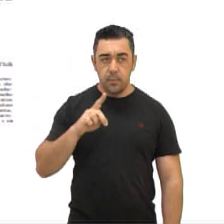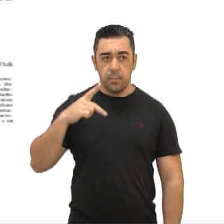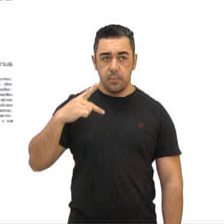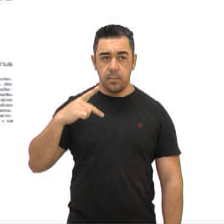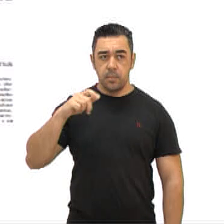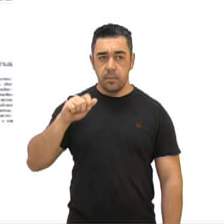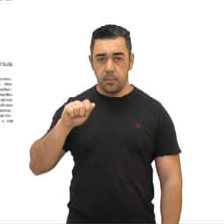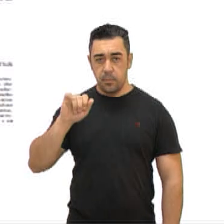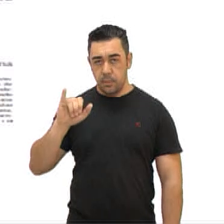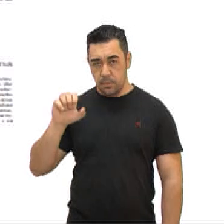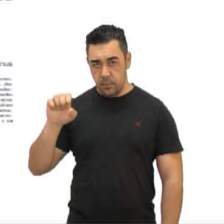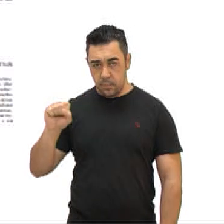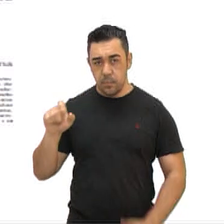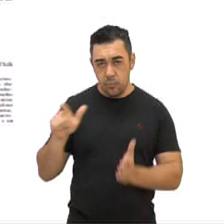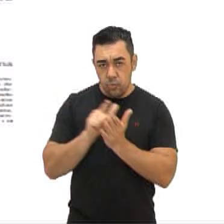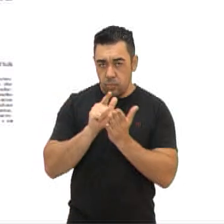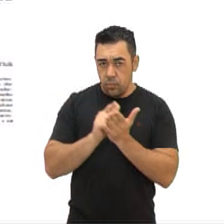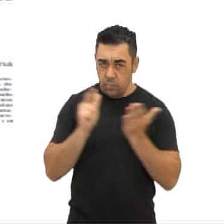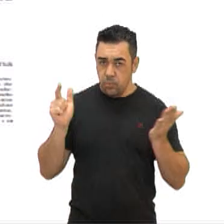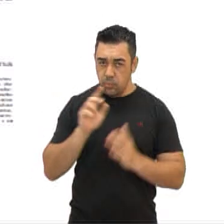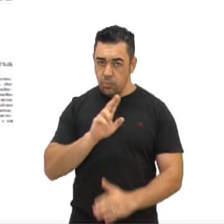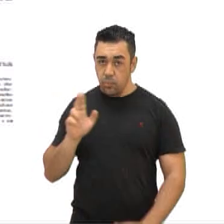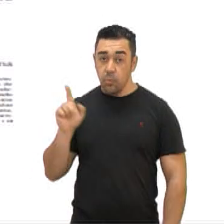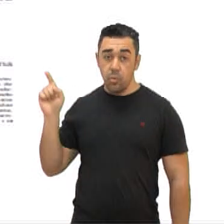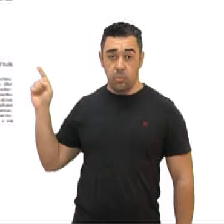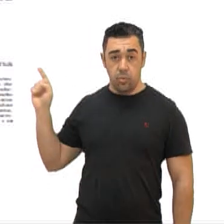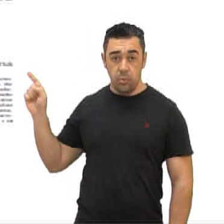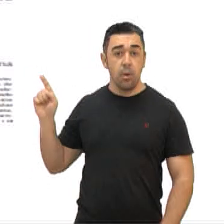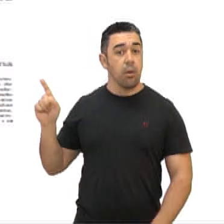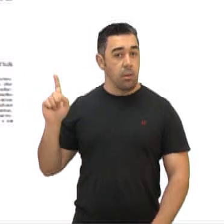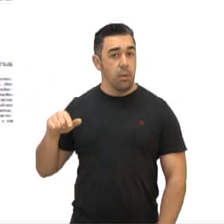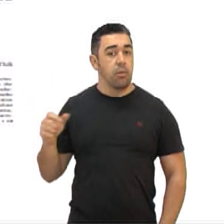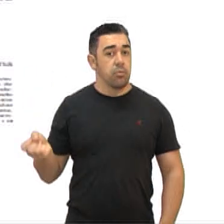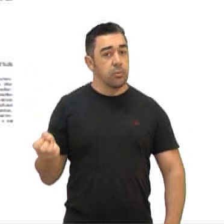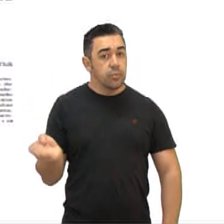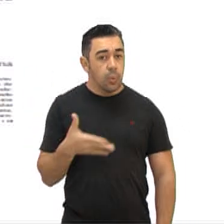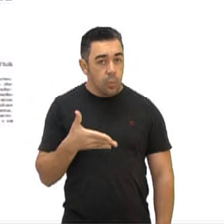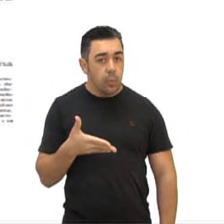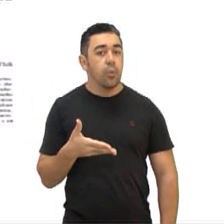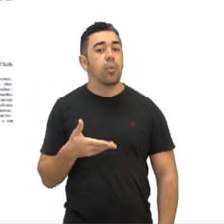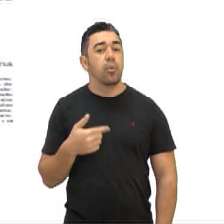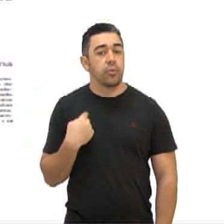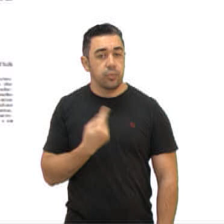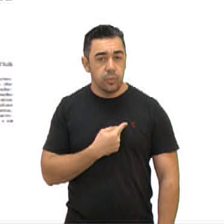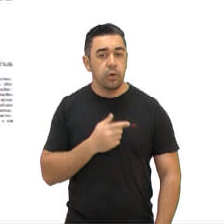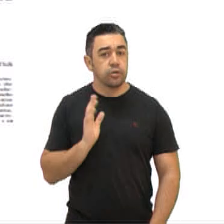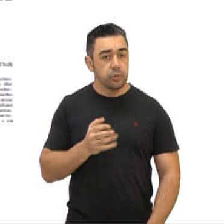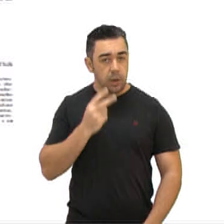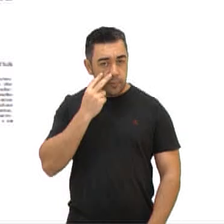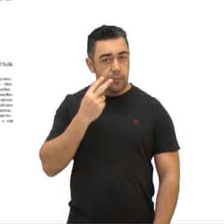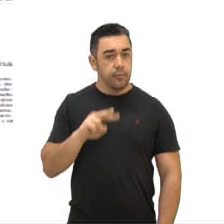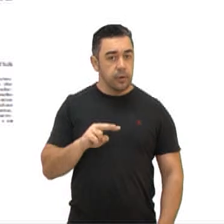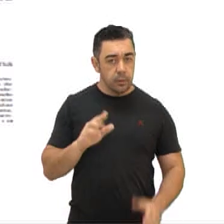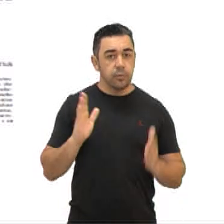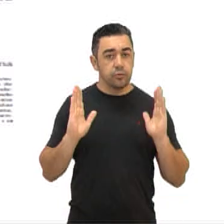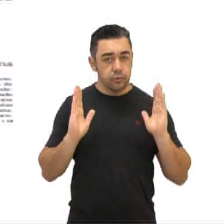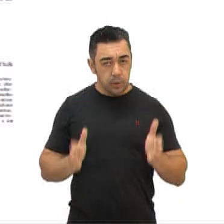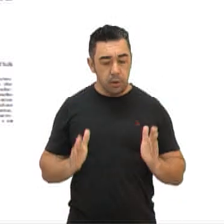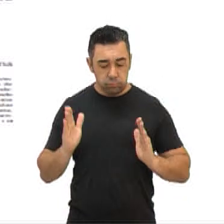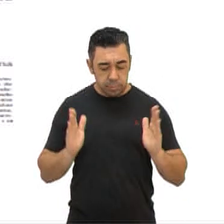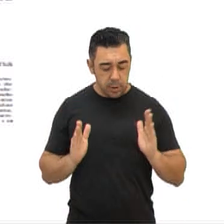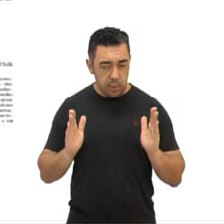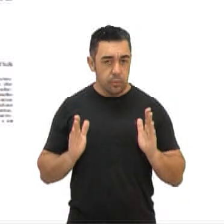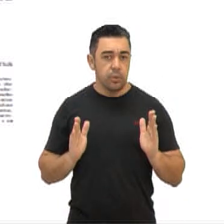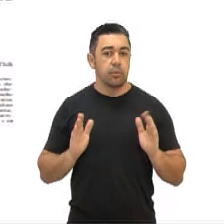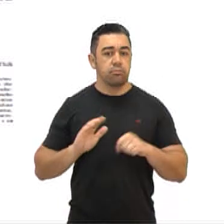eu selecionei para vocês essa notícia, que é bem atual, faz parte do nosso contexto, que nós estamos atravessando essa